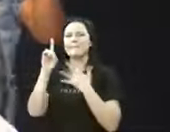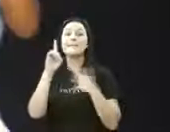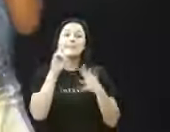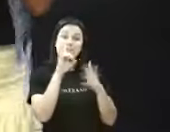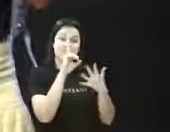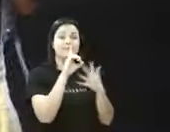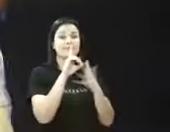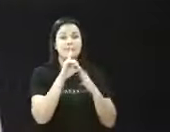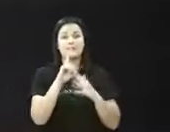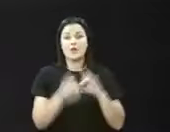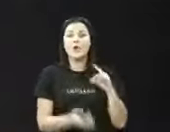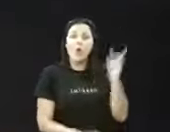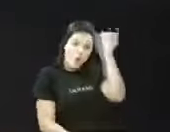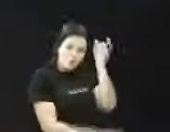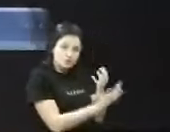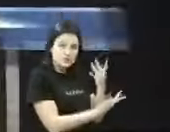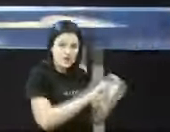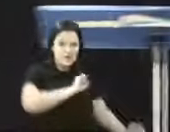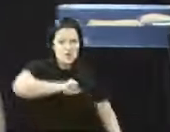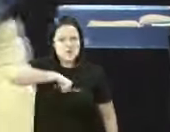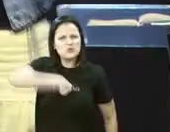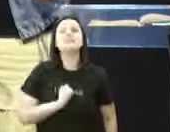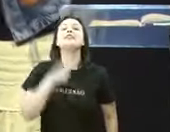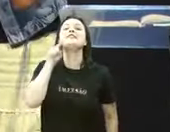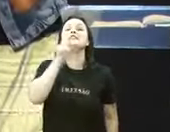Ele te odeia, mas não pode te tocar. Ele te